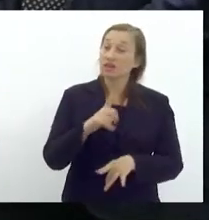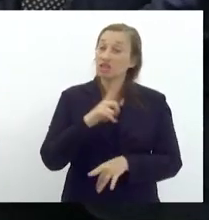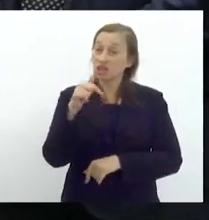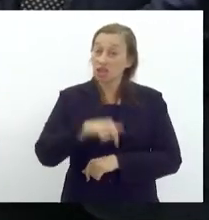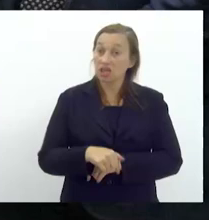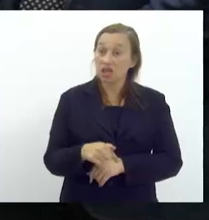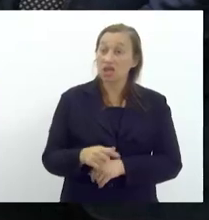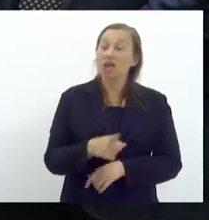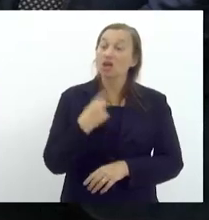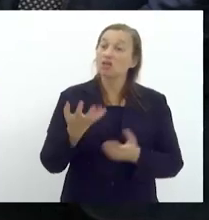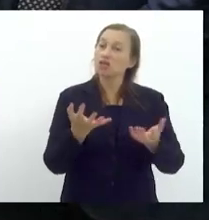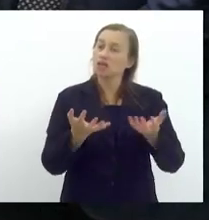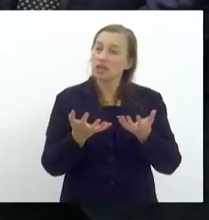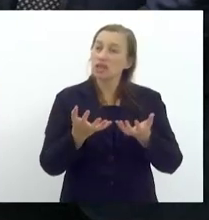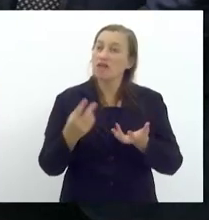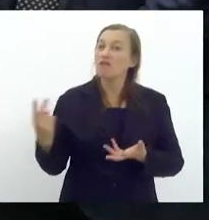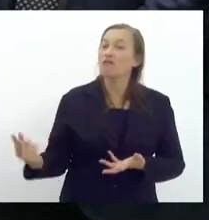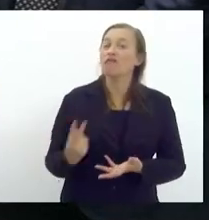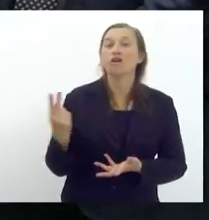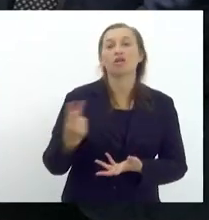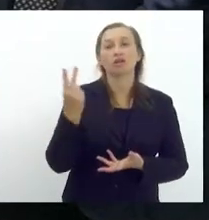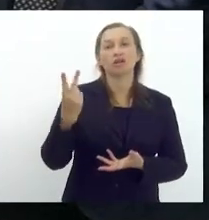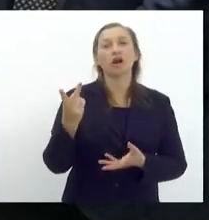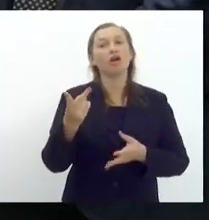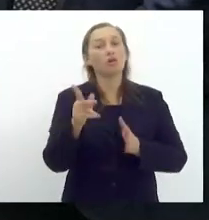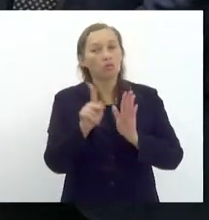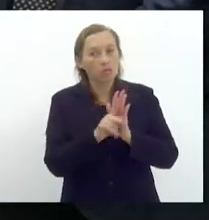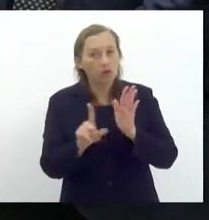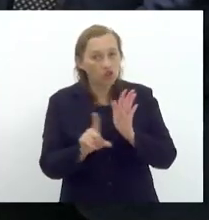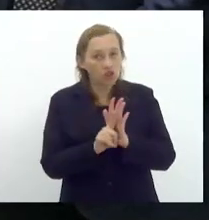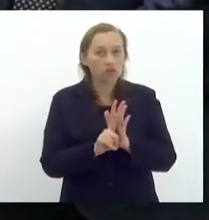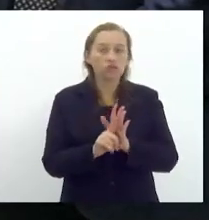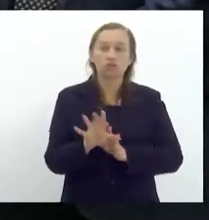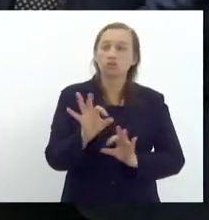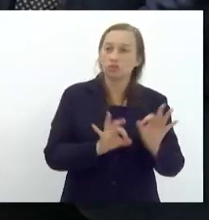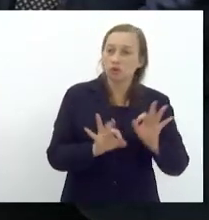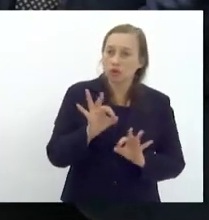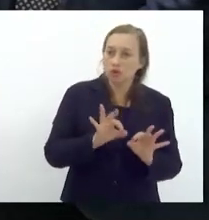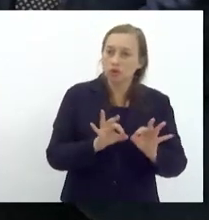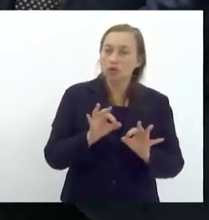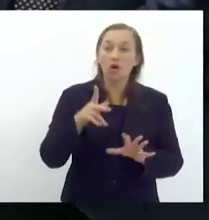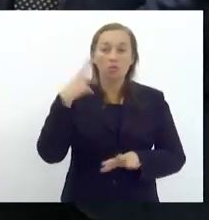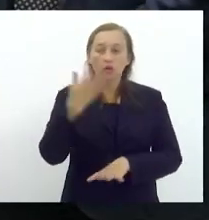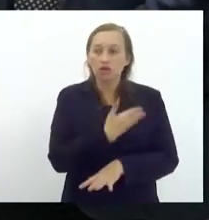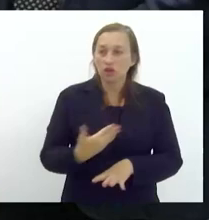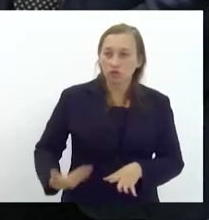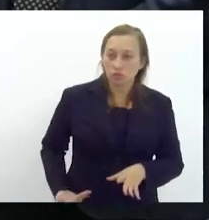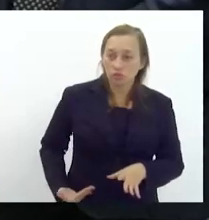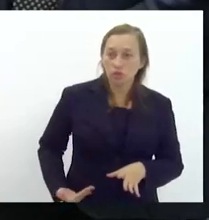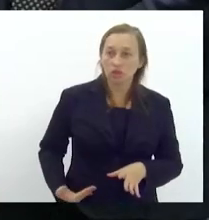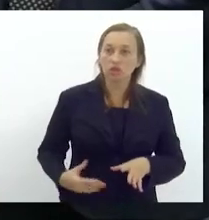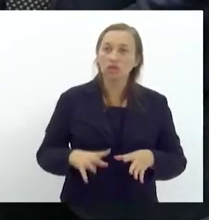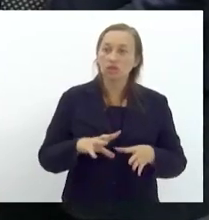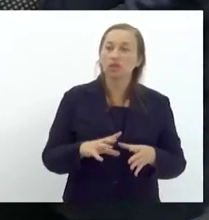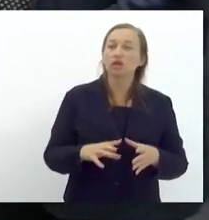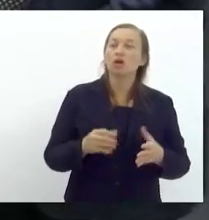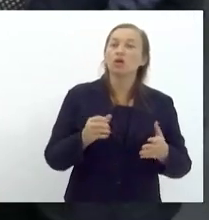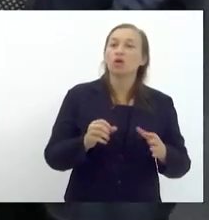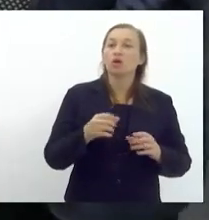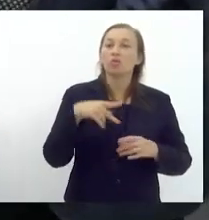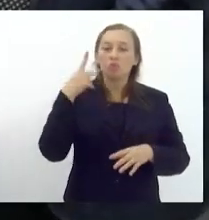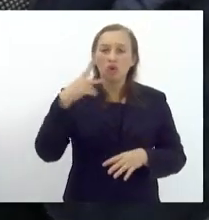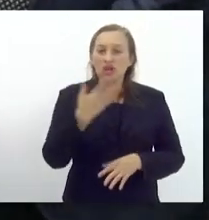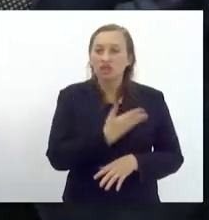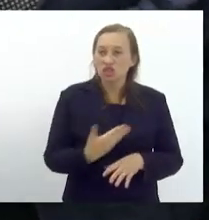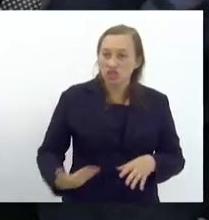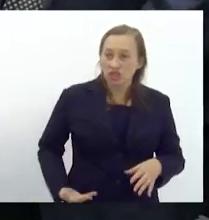é porque a gente queria preservar projetos programas que são políticas públicas desse estado que a gente quer que seja inclusive políticas de estado não são